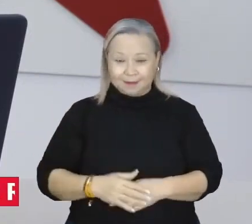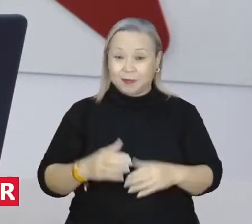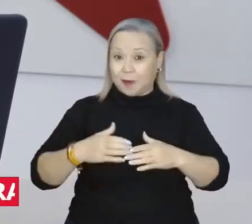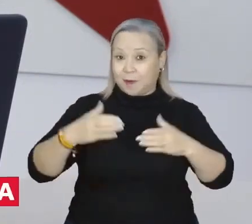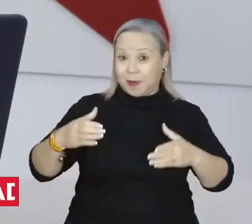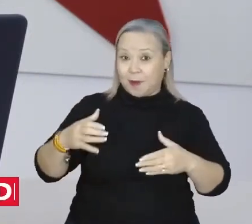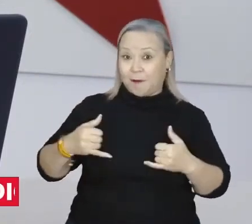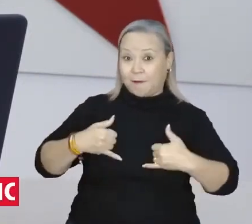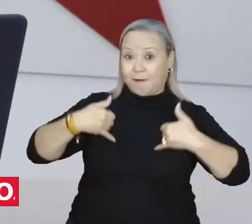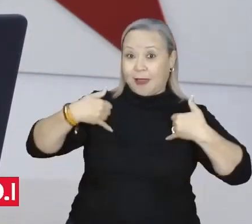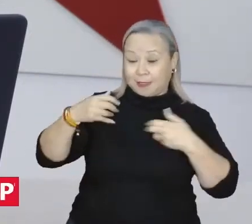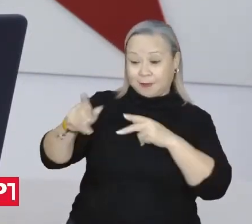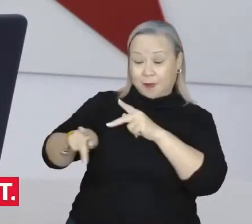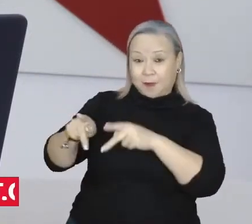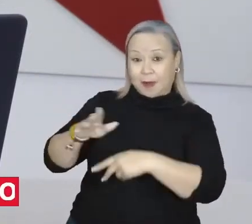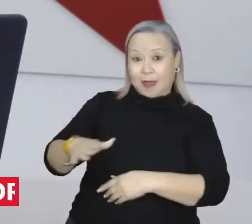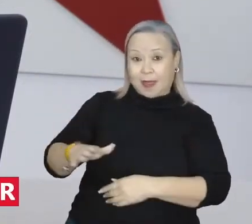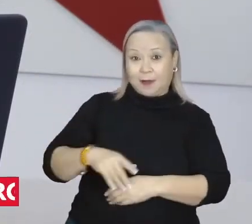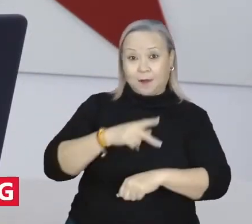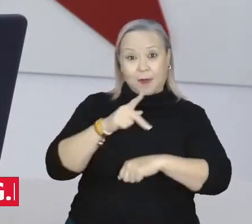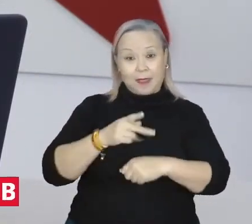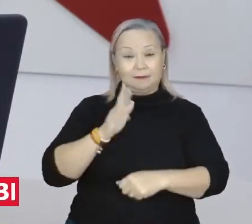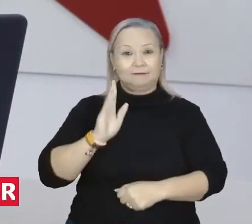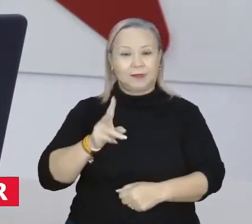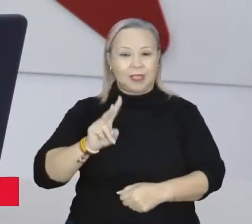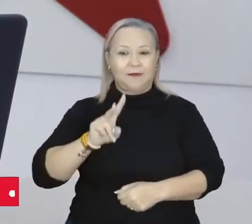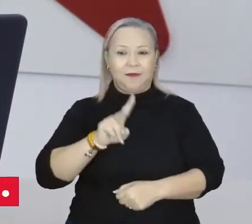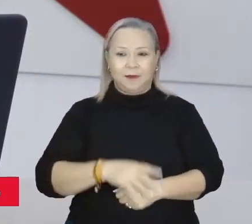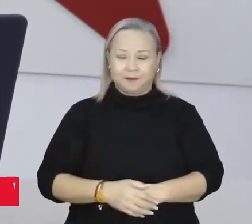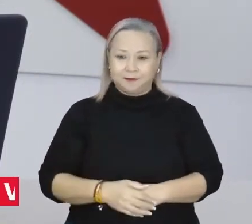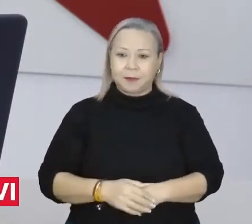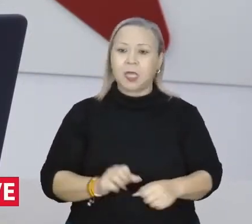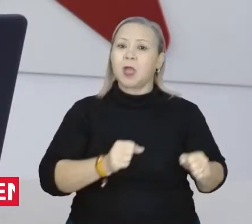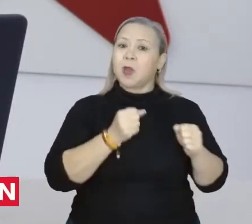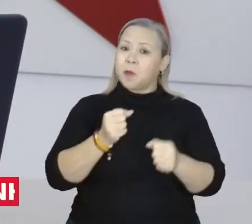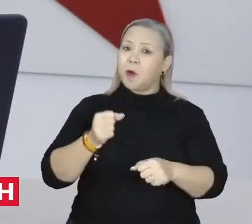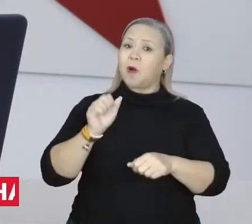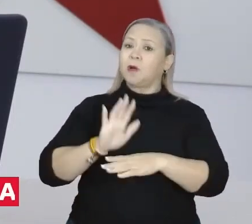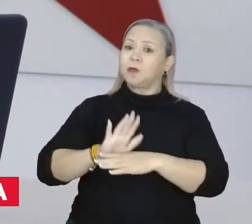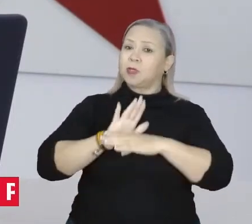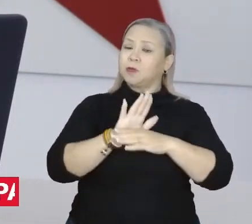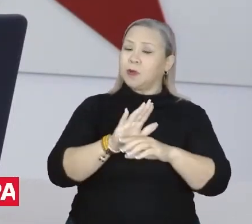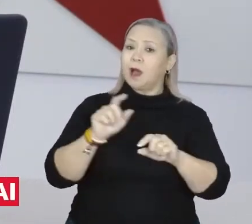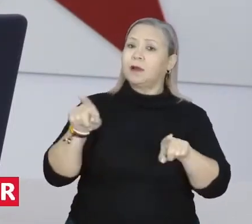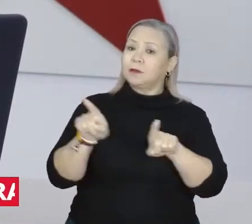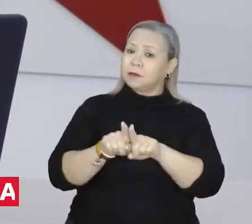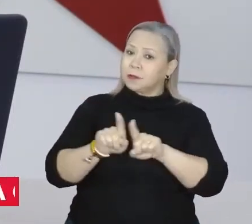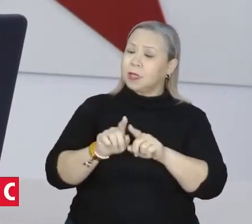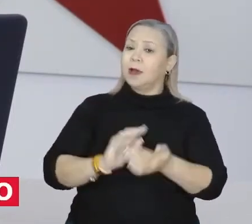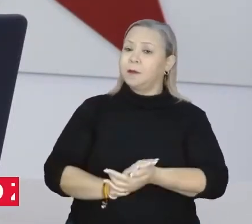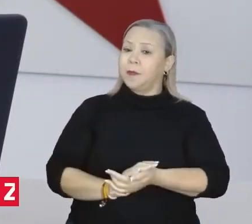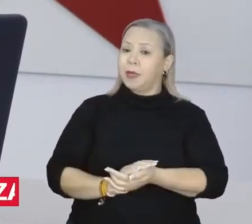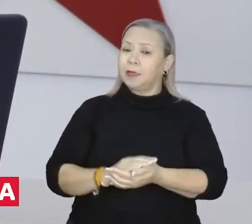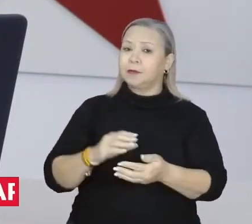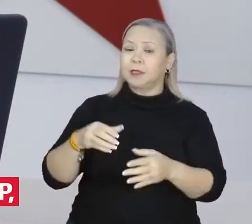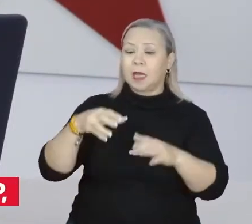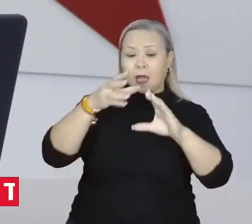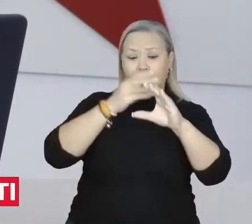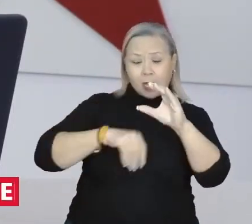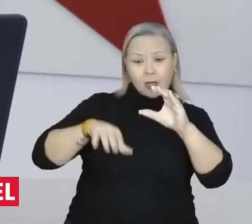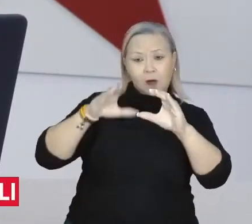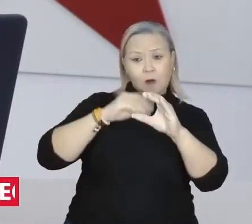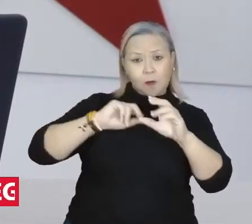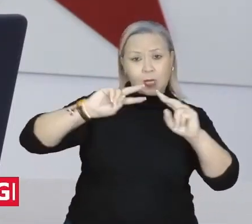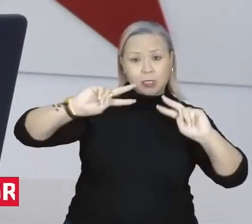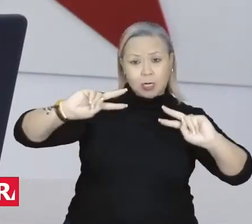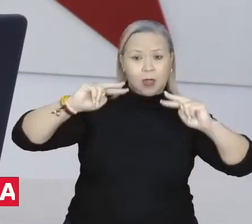viu. Se você não puder fazer uma doação, você pode ajudar compartilhando esse link e trazendo mais pessoas para doar também e a